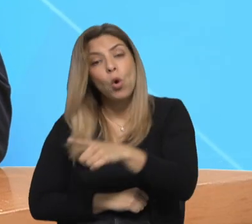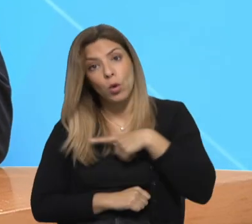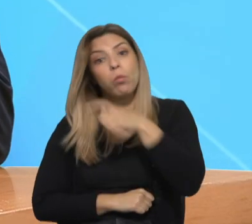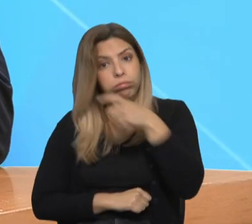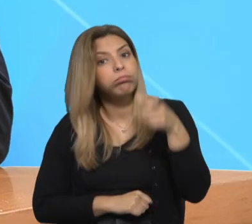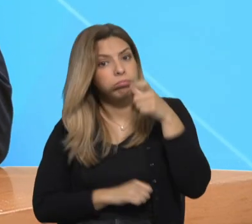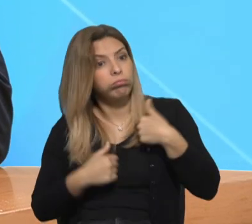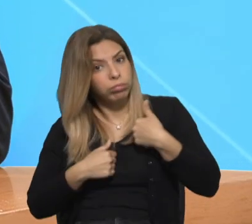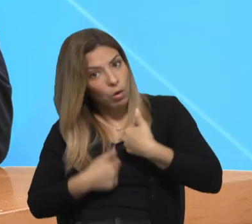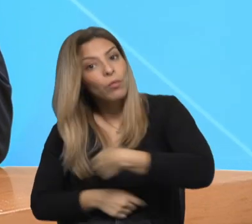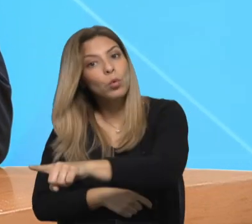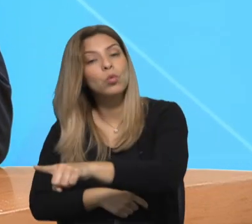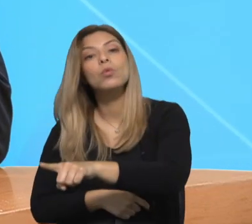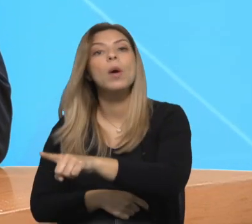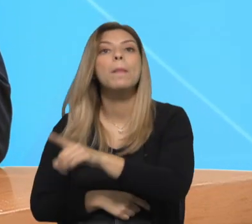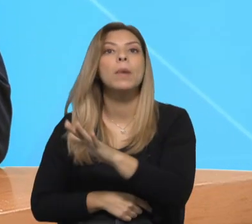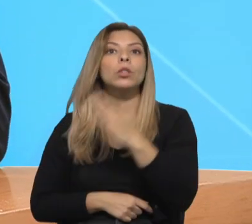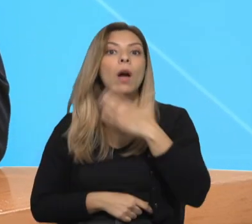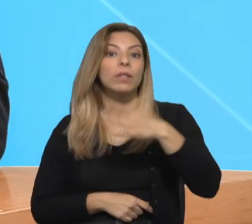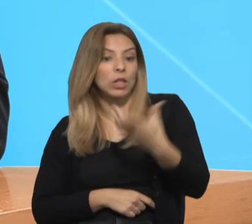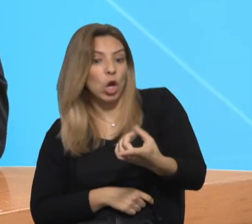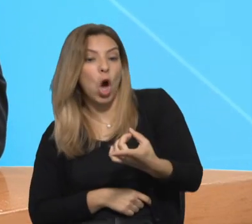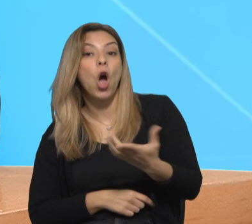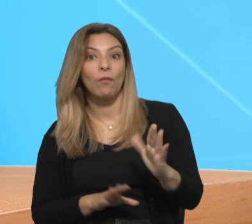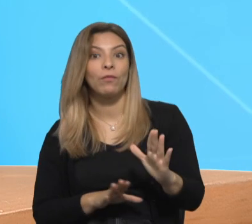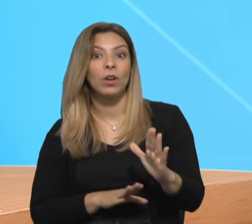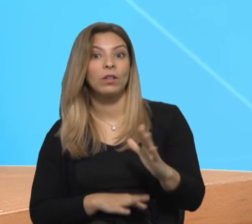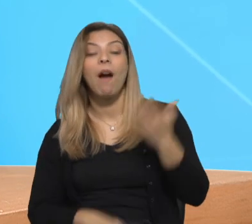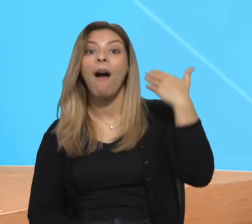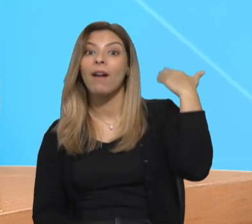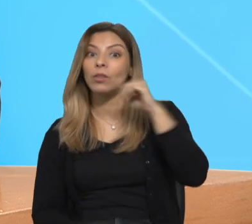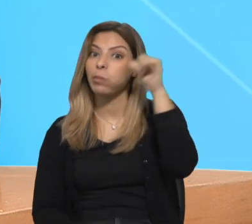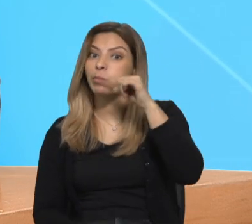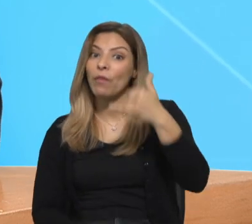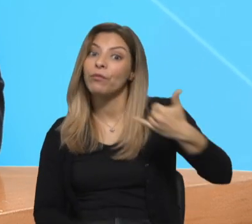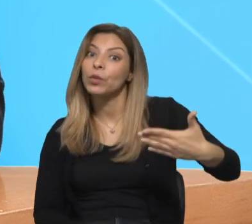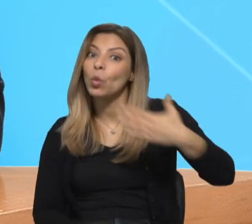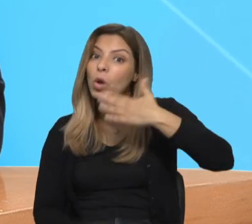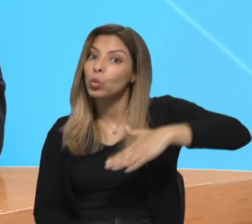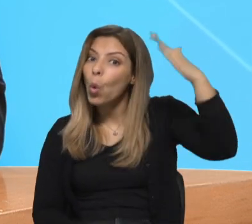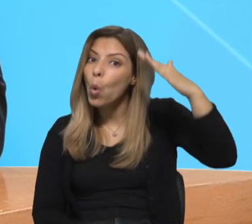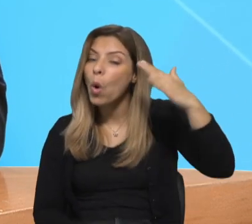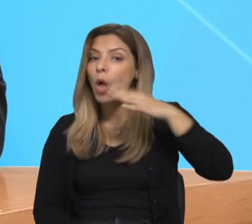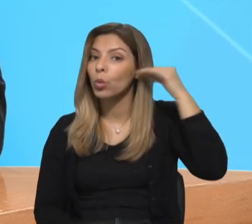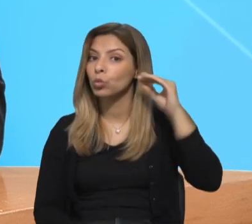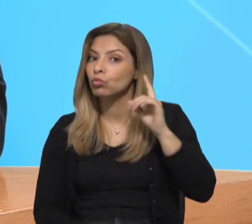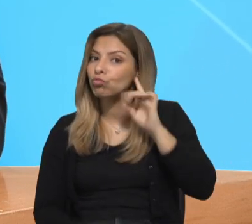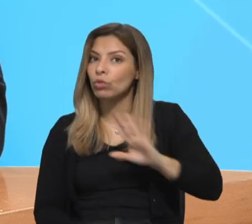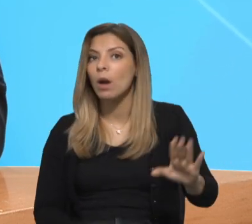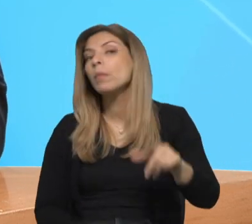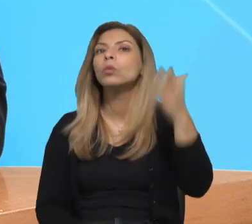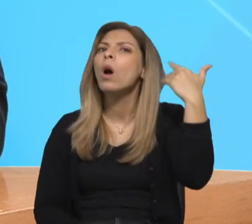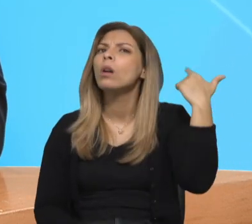comprometi-me. Não tinha a maior idade daquela altura, que era 21 anos. O ter que ir era sair de Braga?